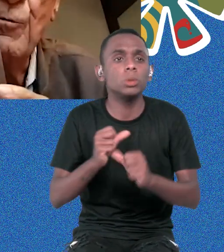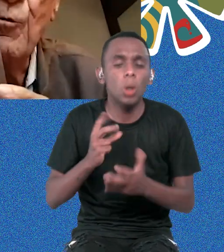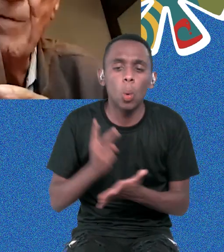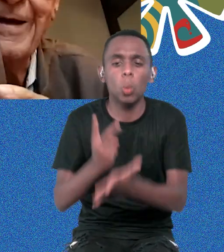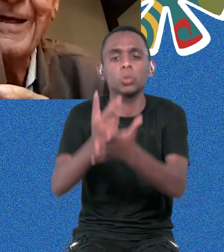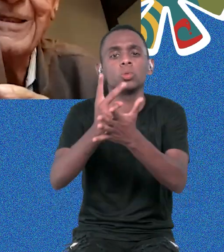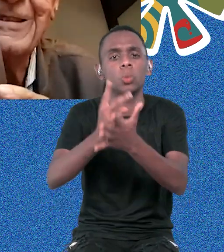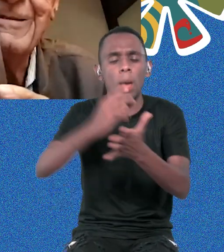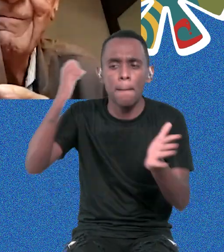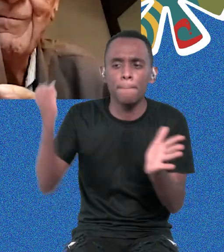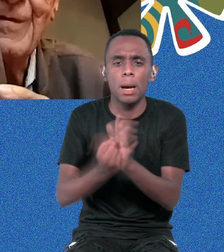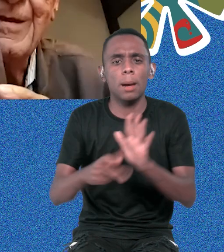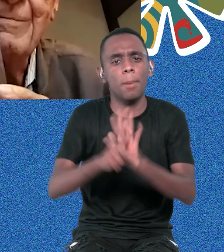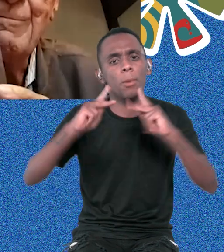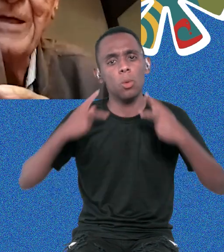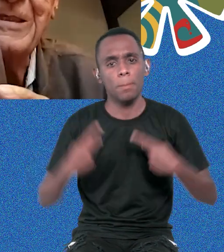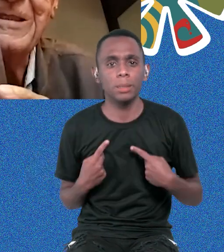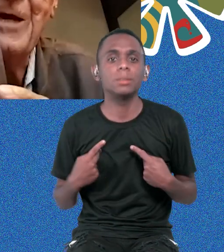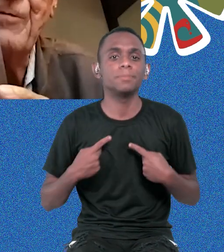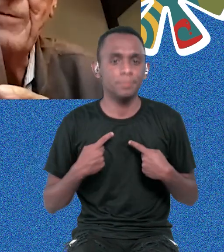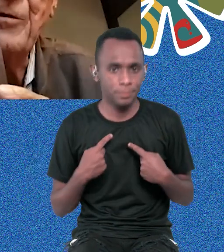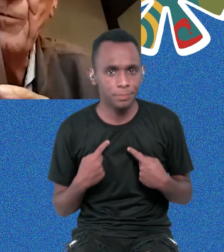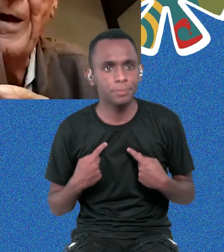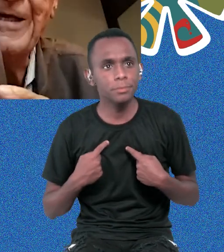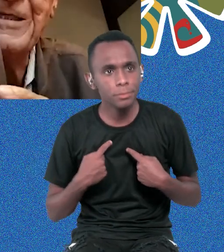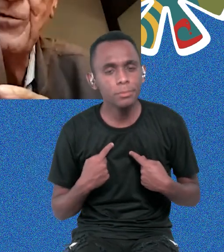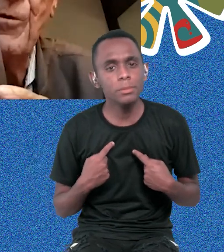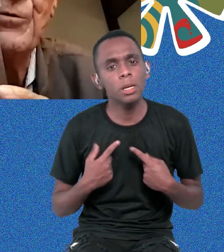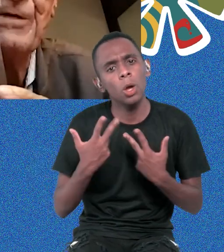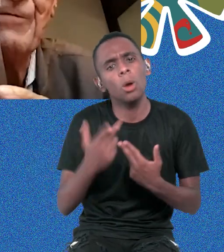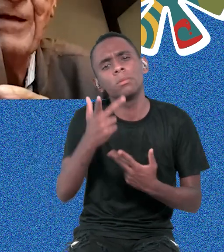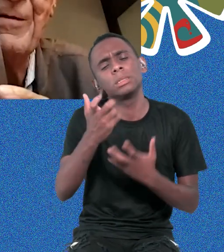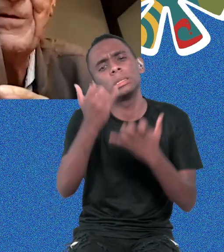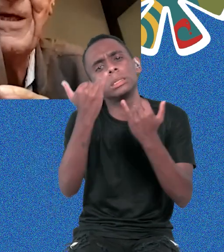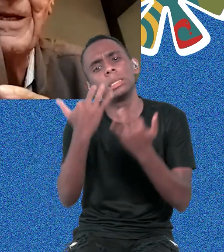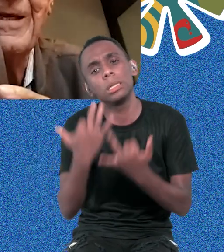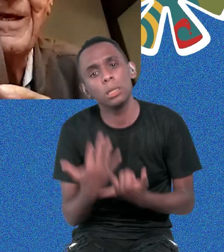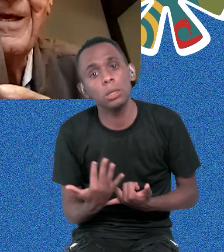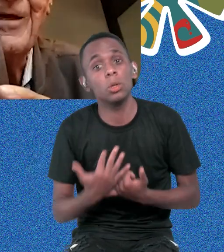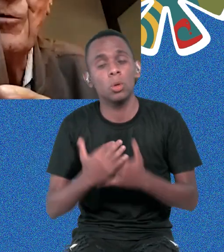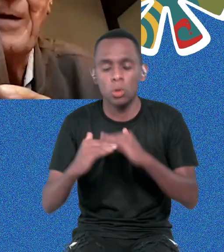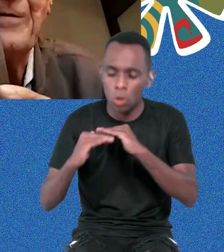afirmam humanas. Mas se afirmam humanas, como você falava,